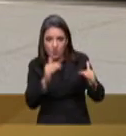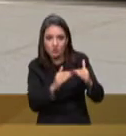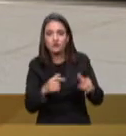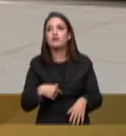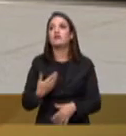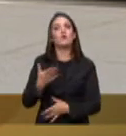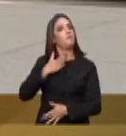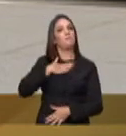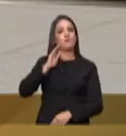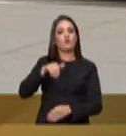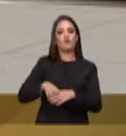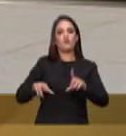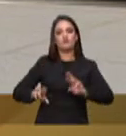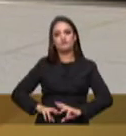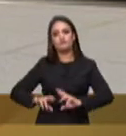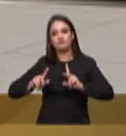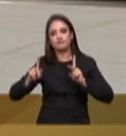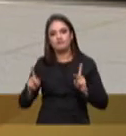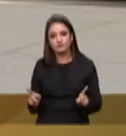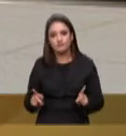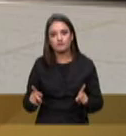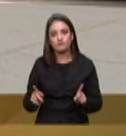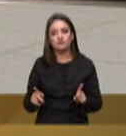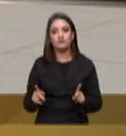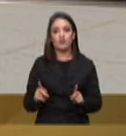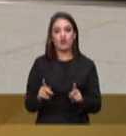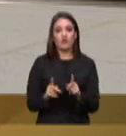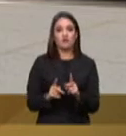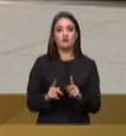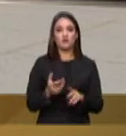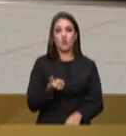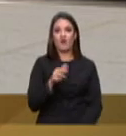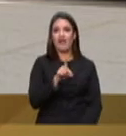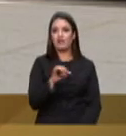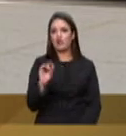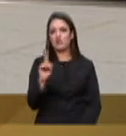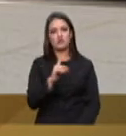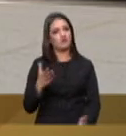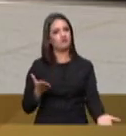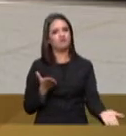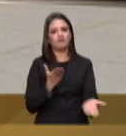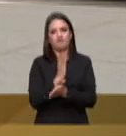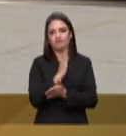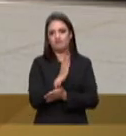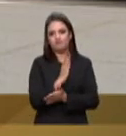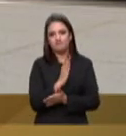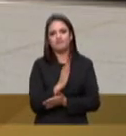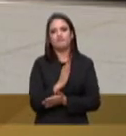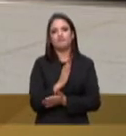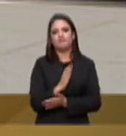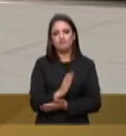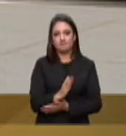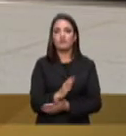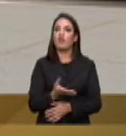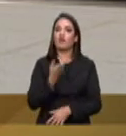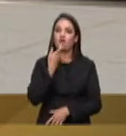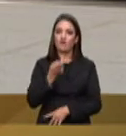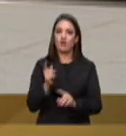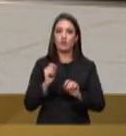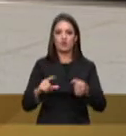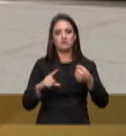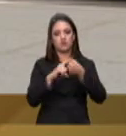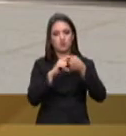de Vossa Excelência, senhor presidente, e julgar improcedente a ação direta de inconstitucionalidade e declarar